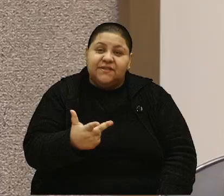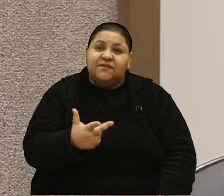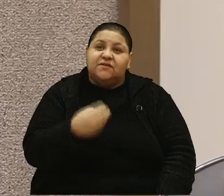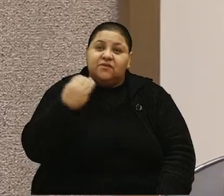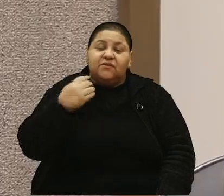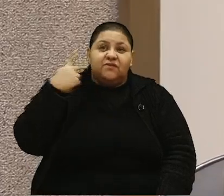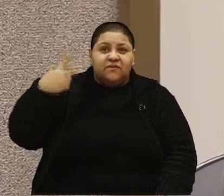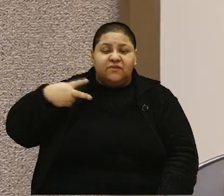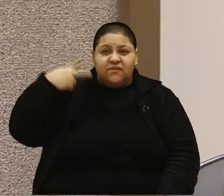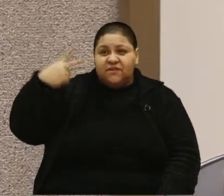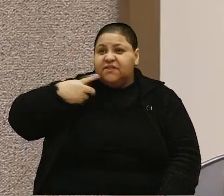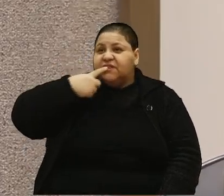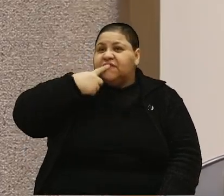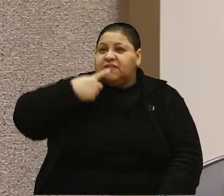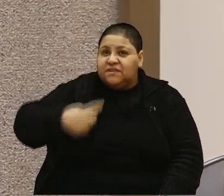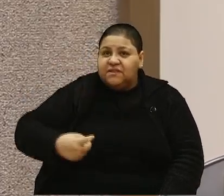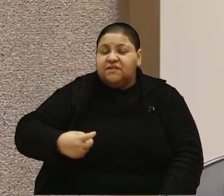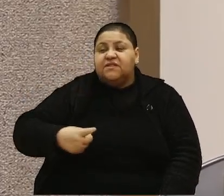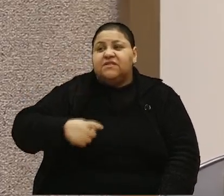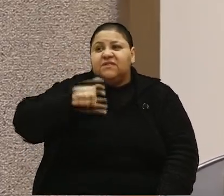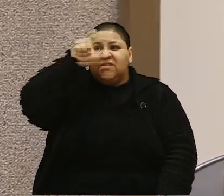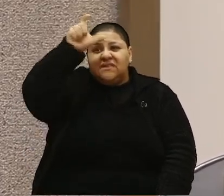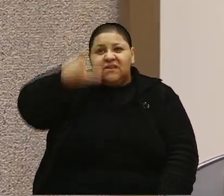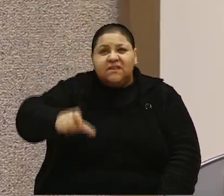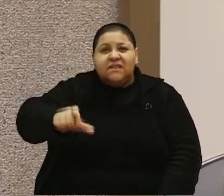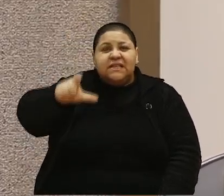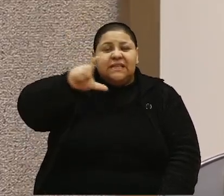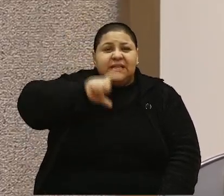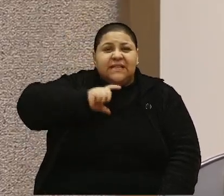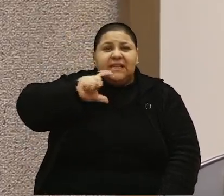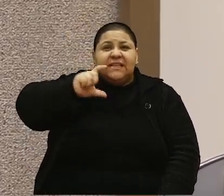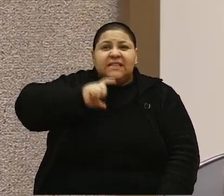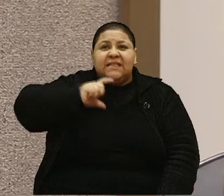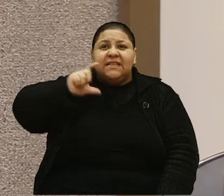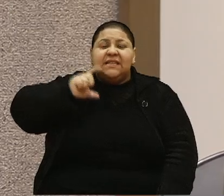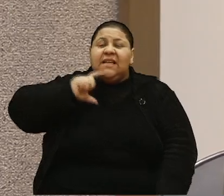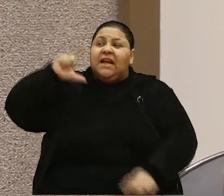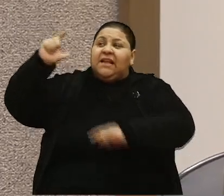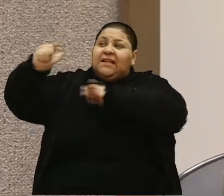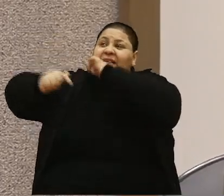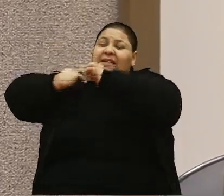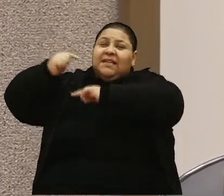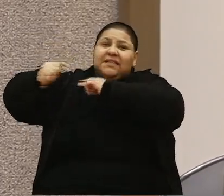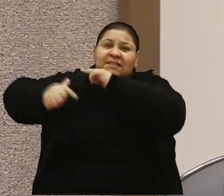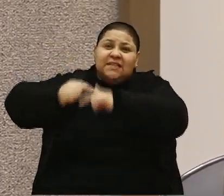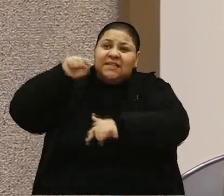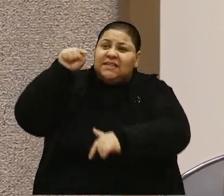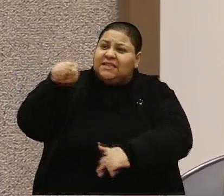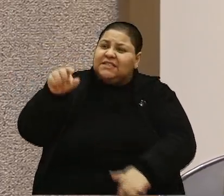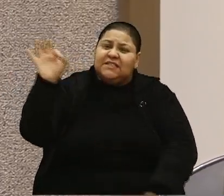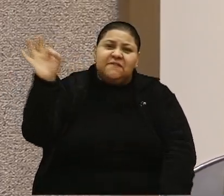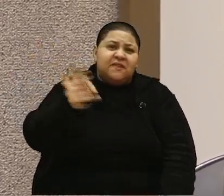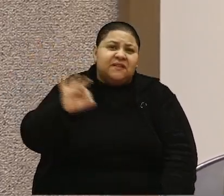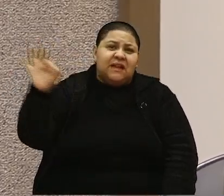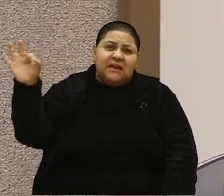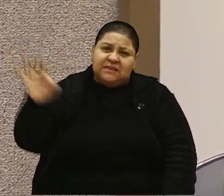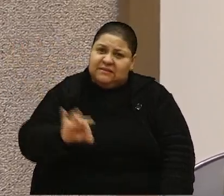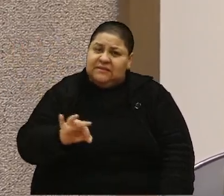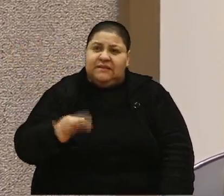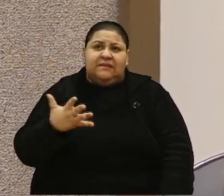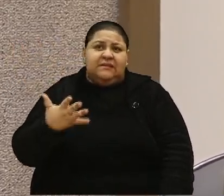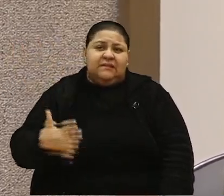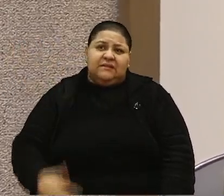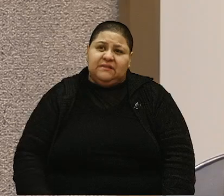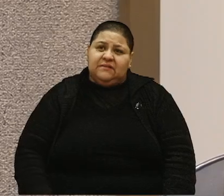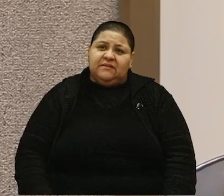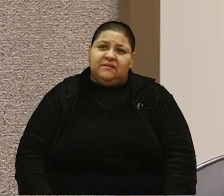a vereadora Rose, né, daquelas pessoas que têm toda essa tradição oral, isso é uma coisa fantástica, uma coisa